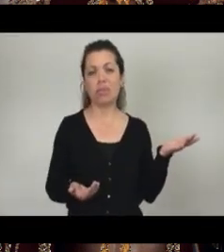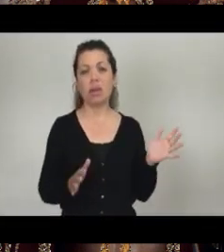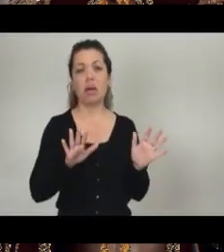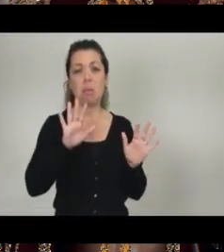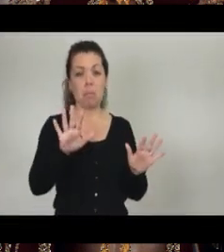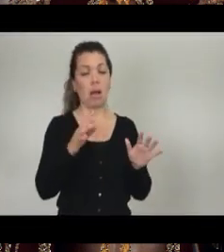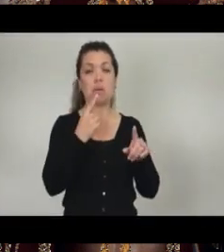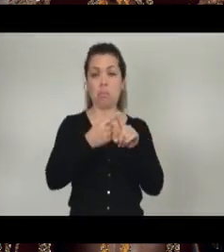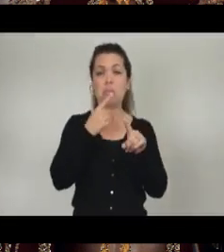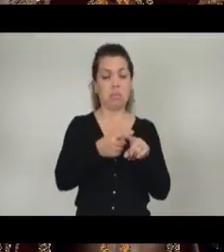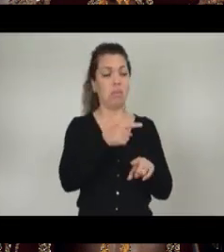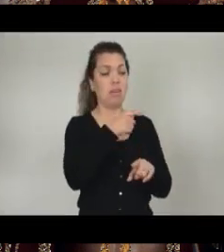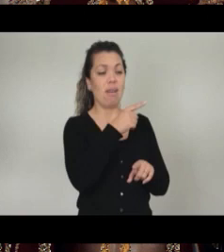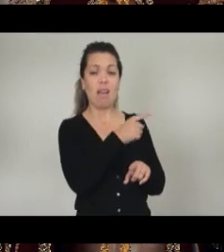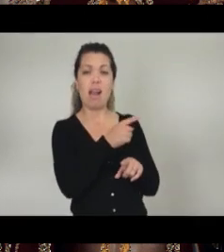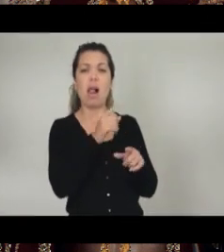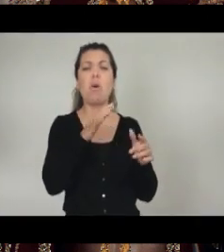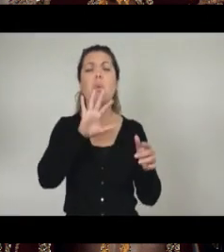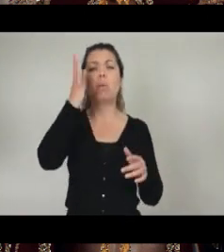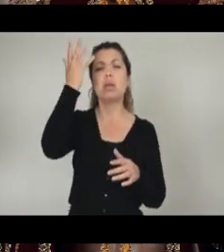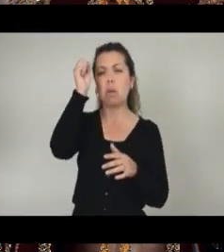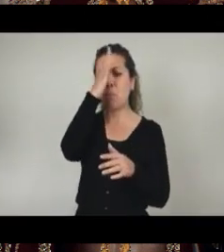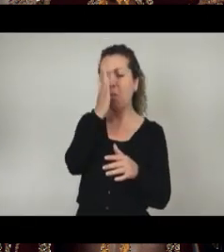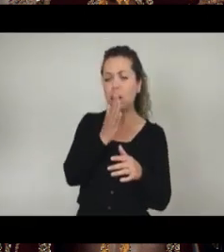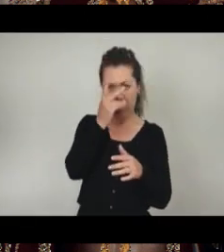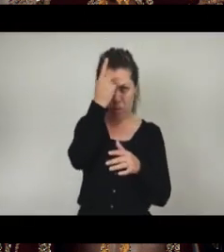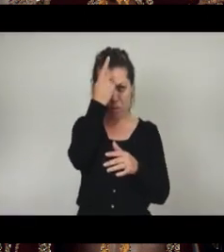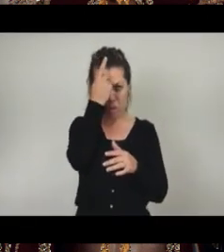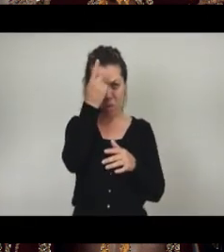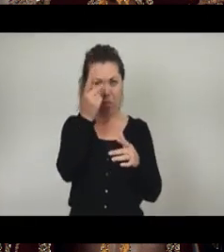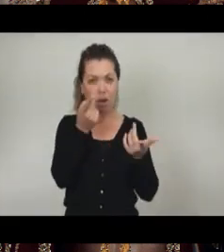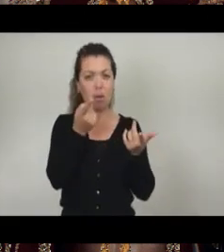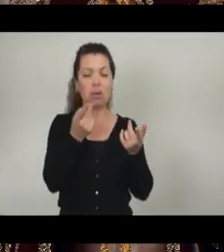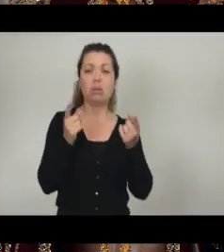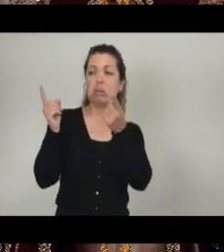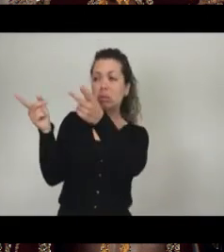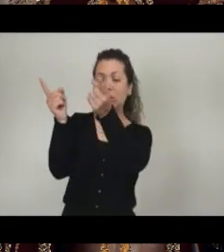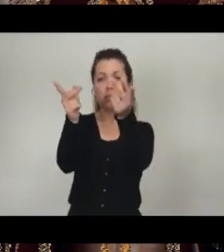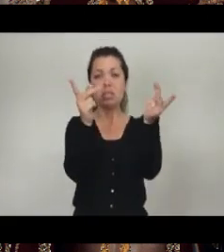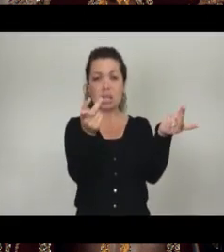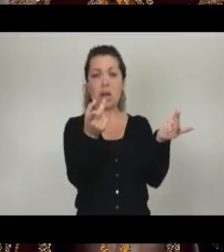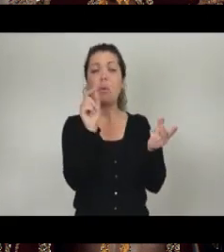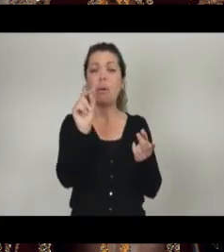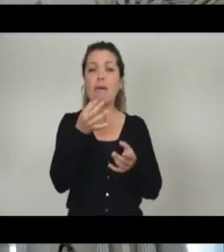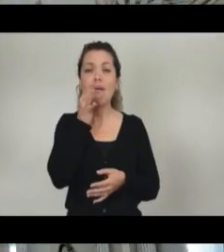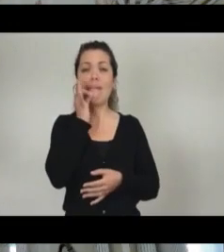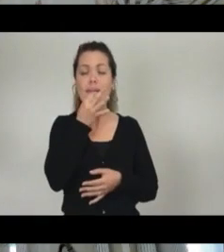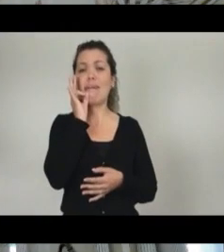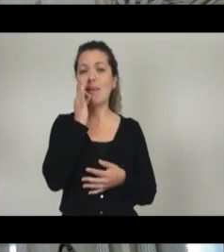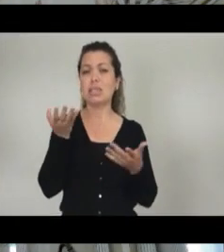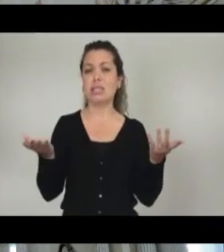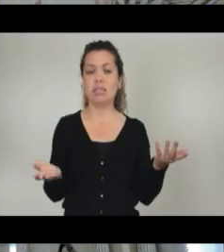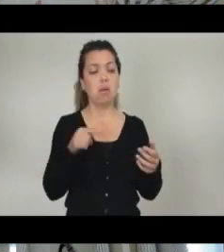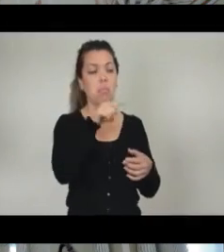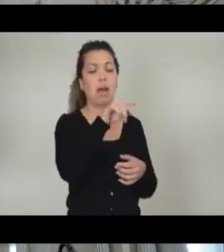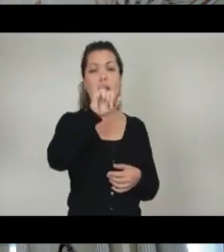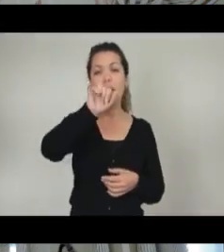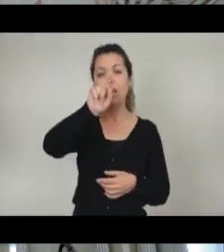Bom Jesus do Iguape. A igreja também demonstrou seu descontentamento por meio do padre da cidade, que registrou no livro do